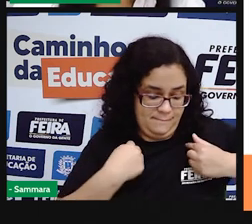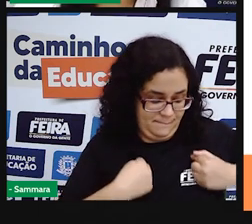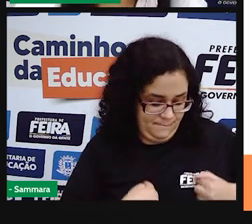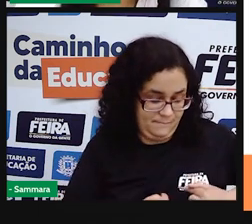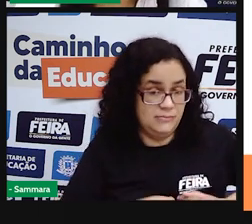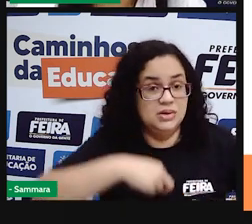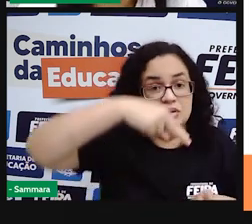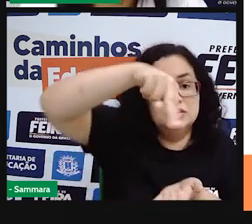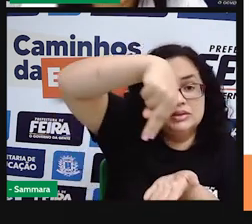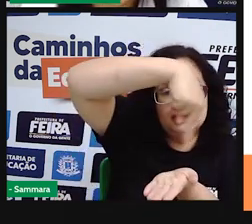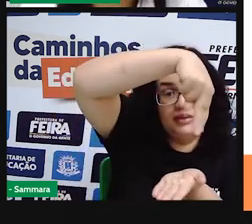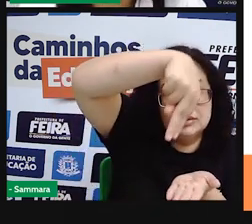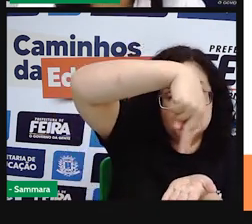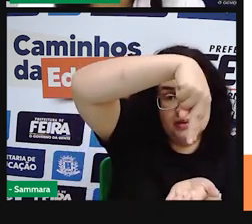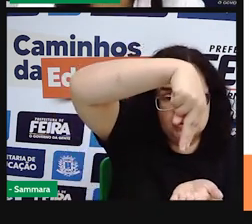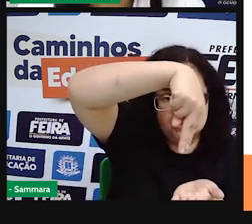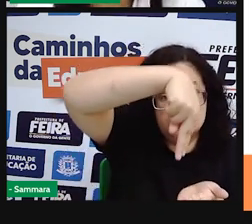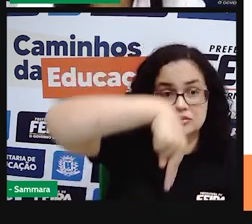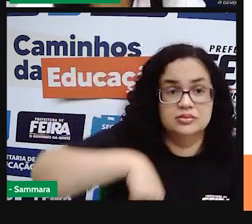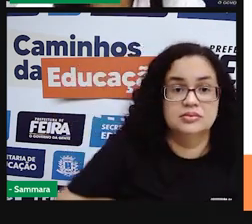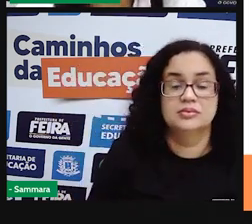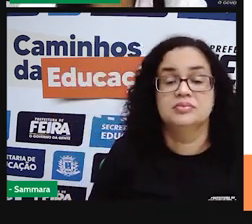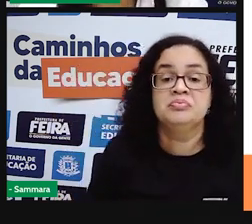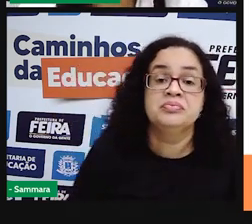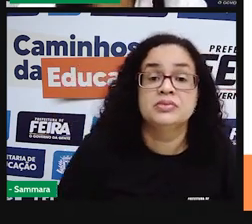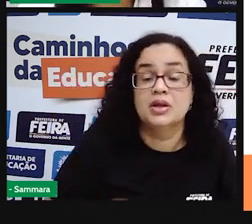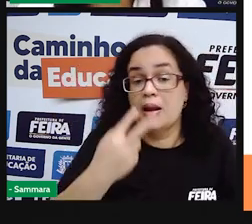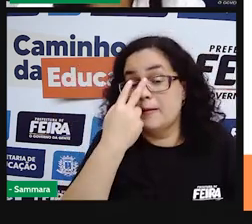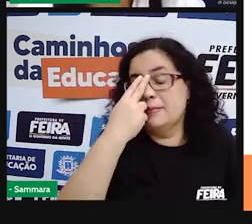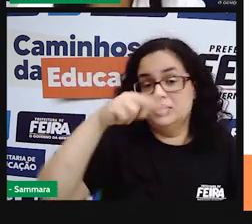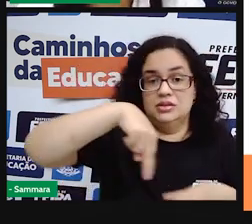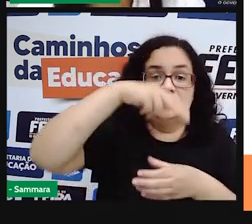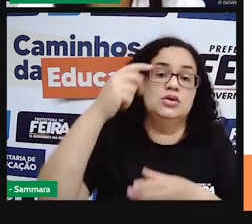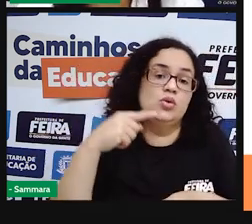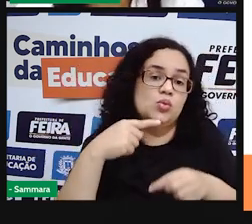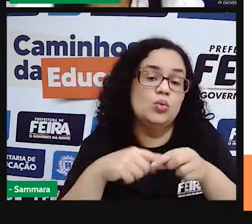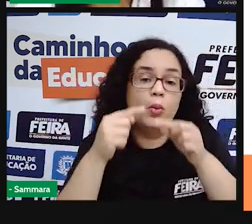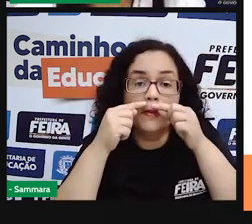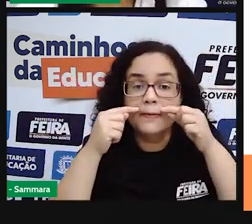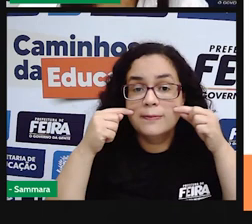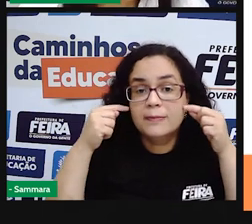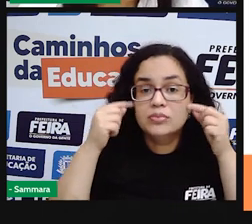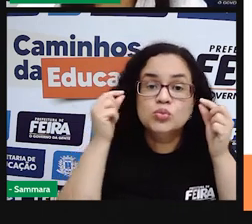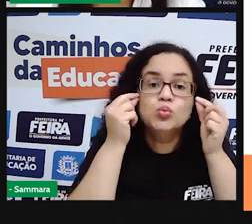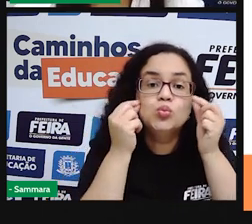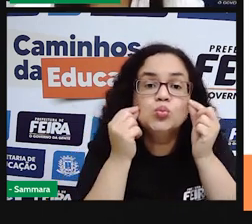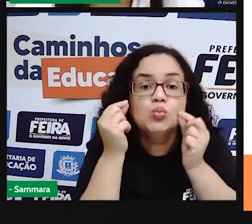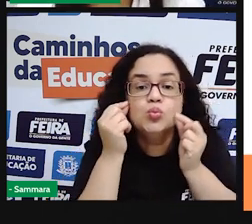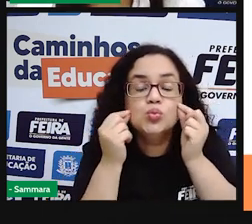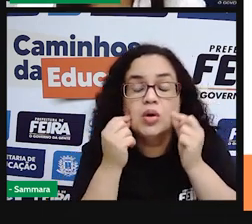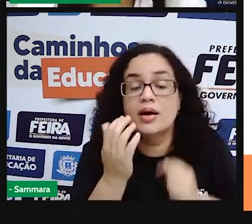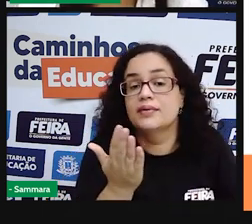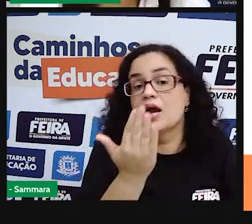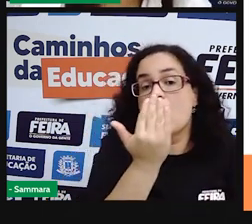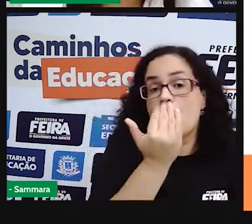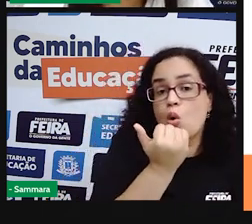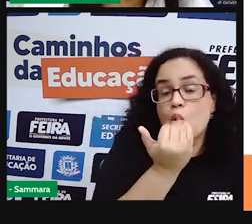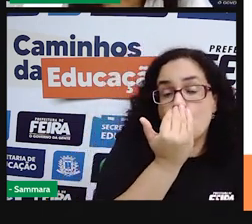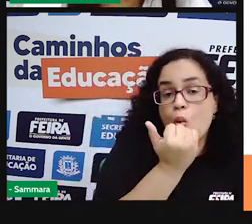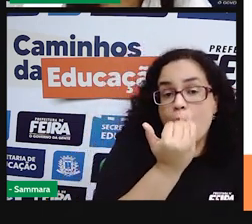danças, o se vestir de caipira. E aí a gente observa influências indígenas,